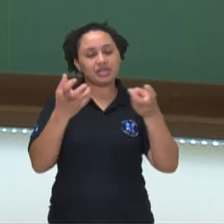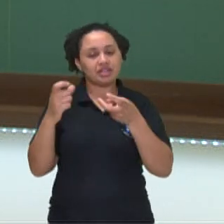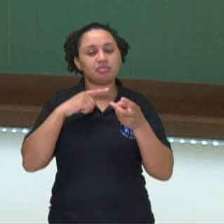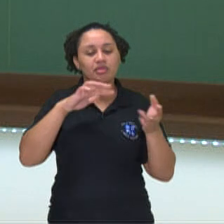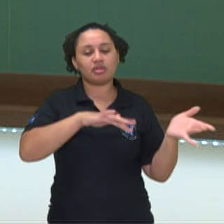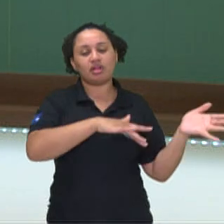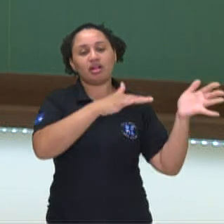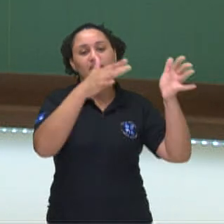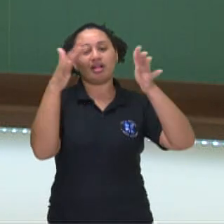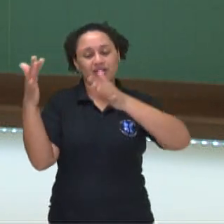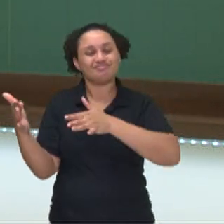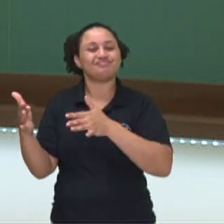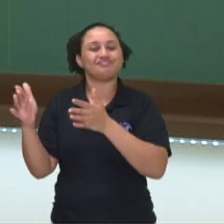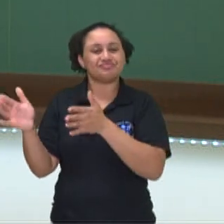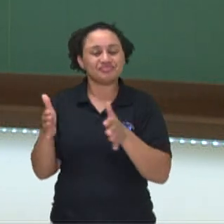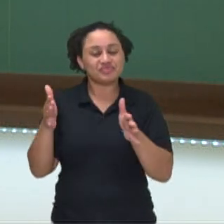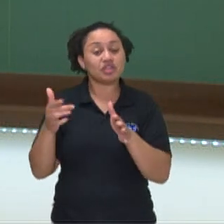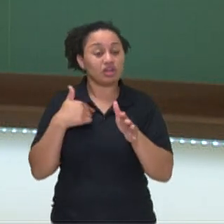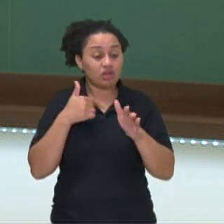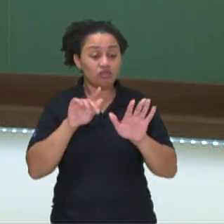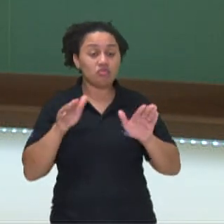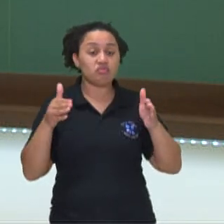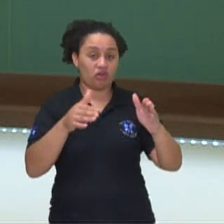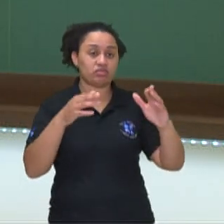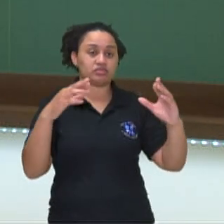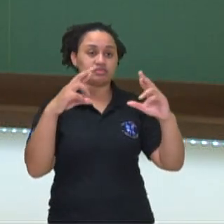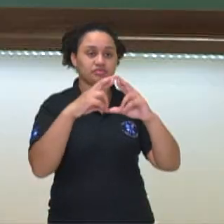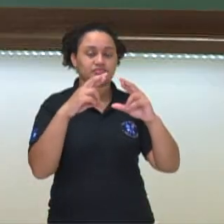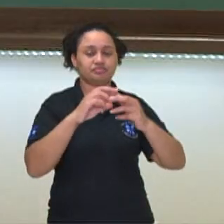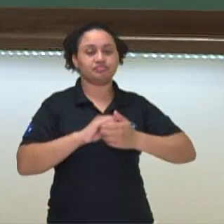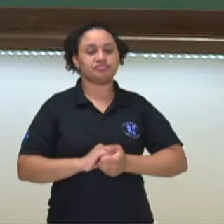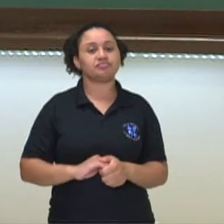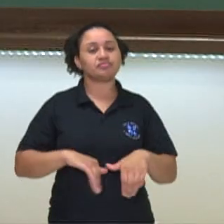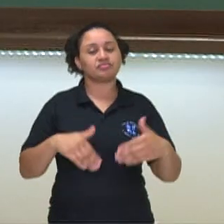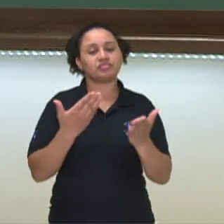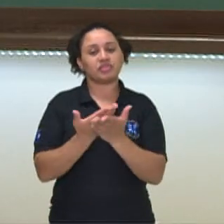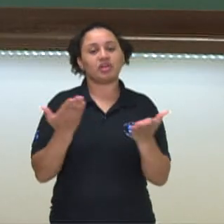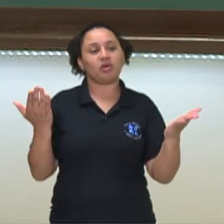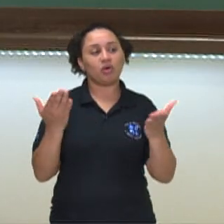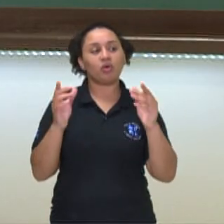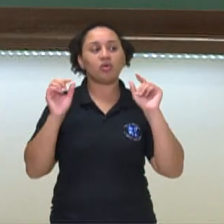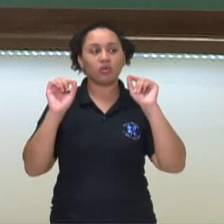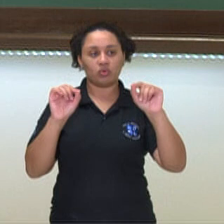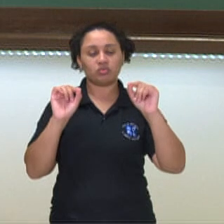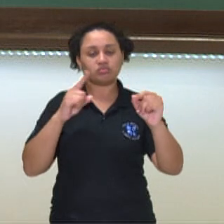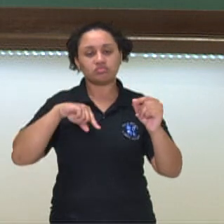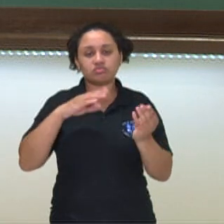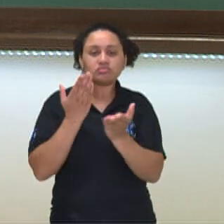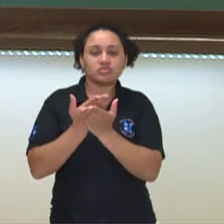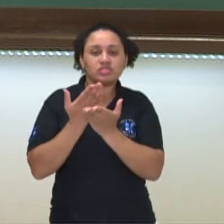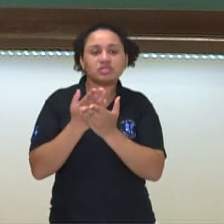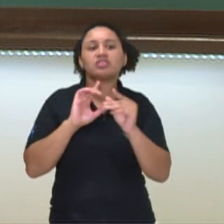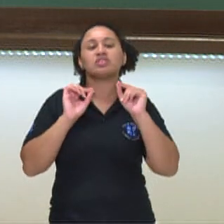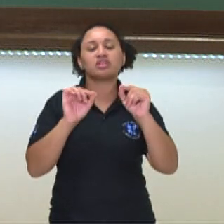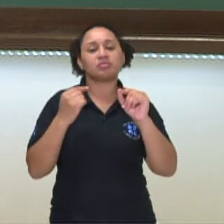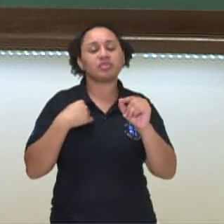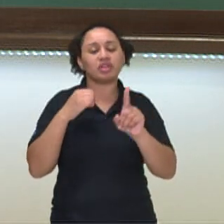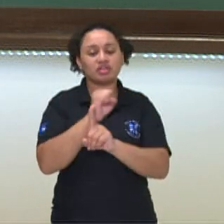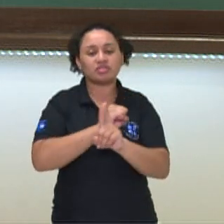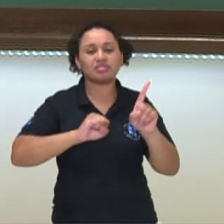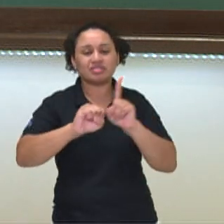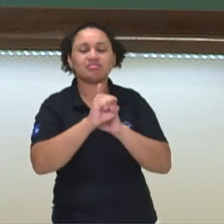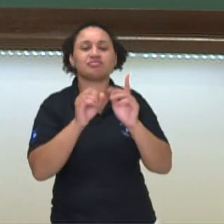uma cadeia produtiva em torno da reciclagem. Então, nessa nossa aula de hoje, nós falamos um pouquinho sobre essa